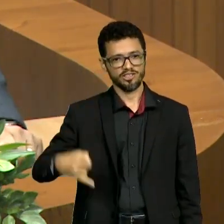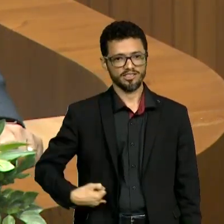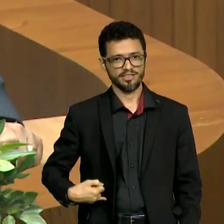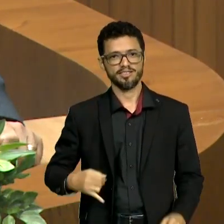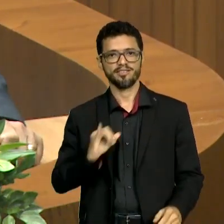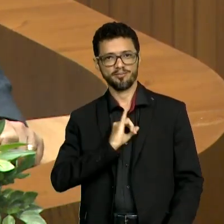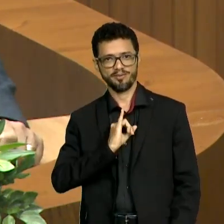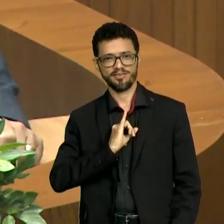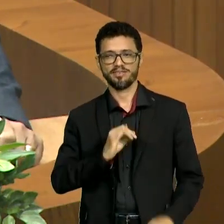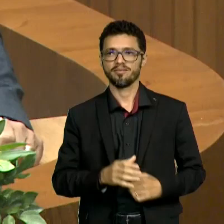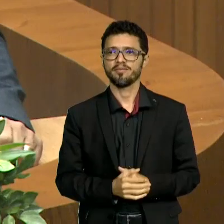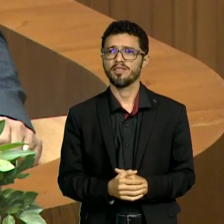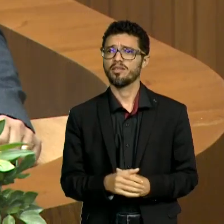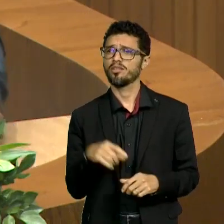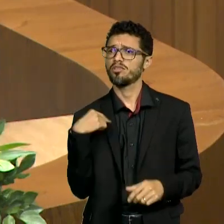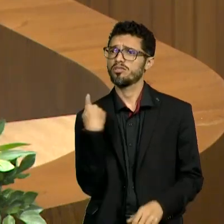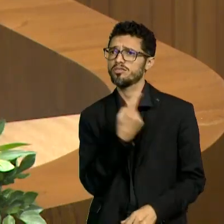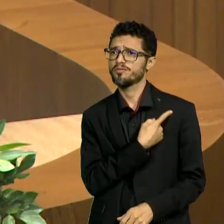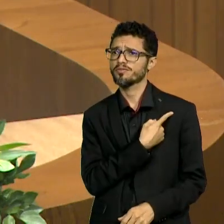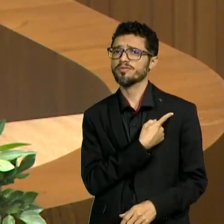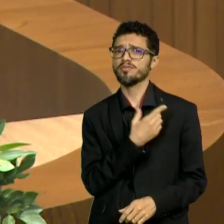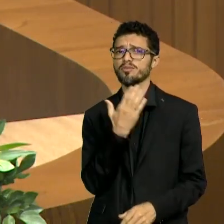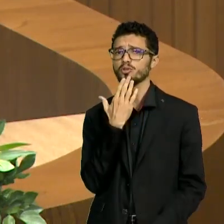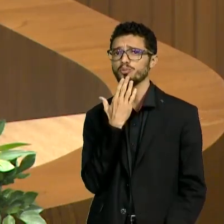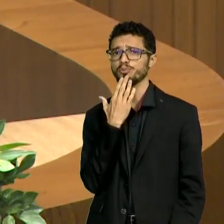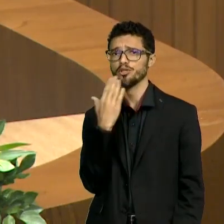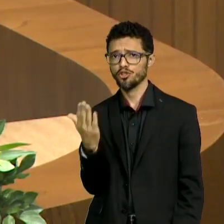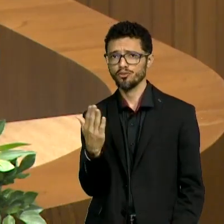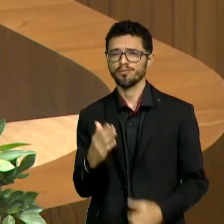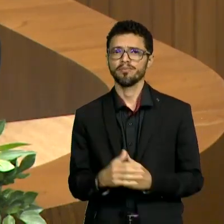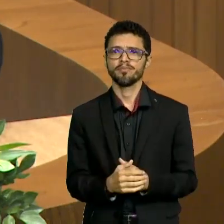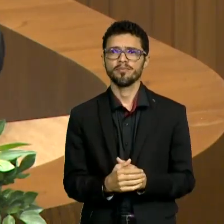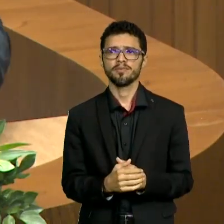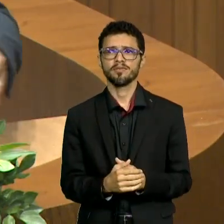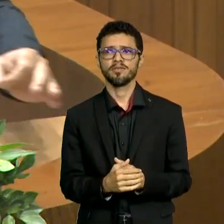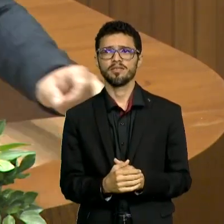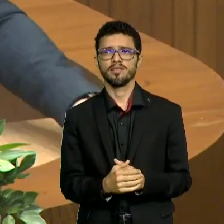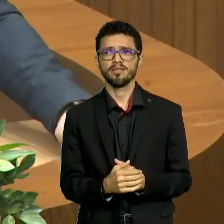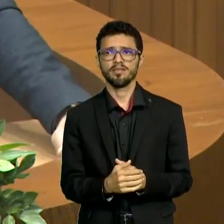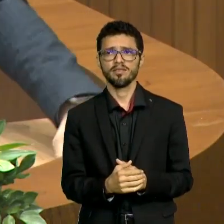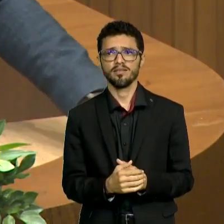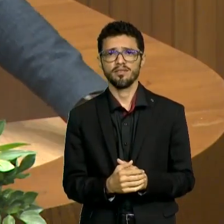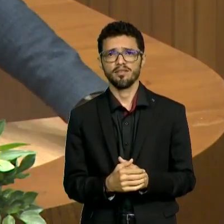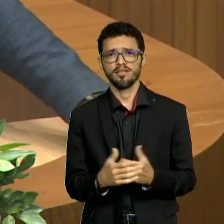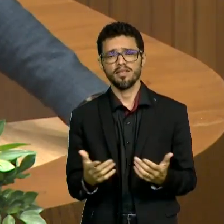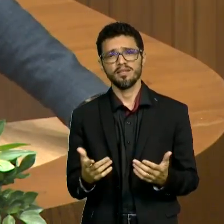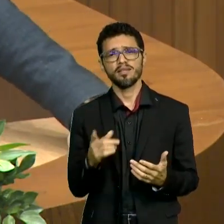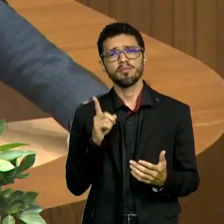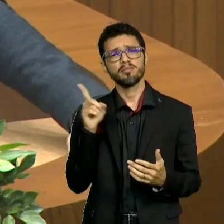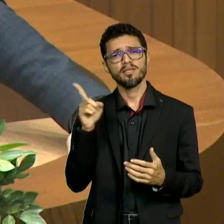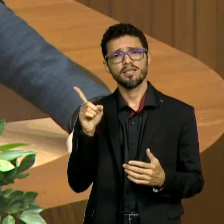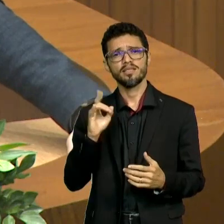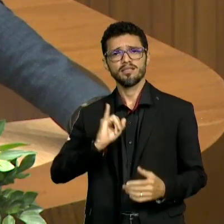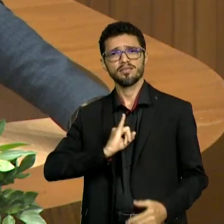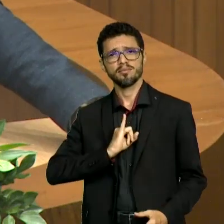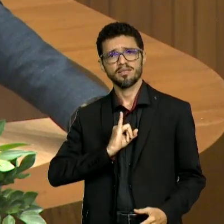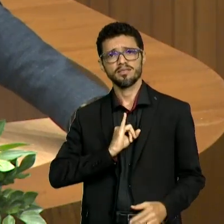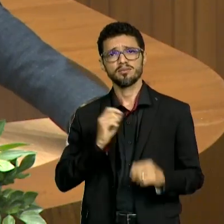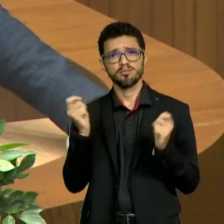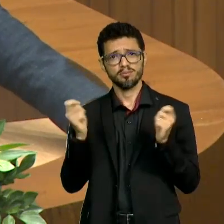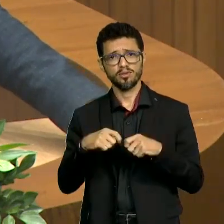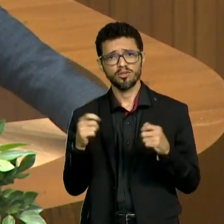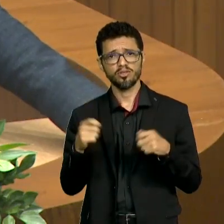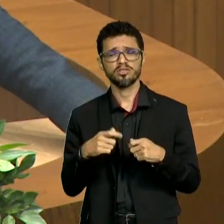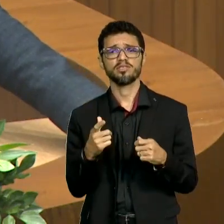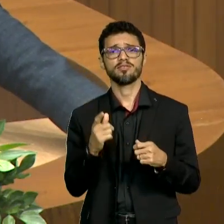de um pedido qual fizemos para a nossa querida cidade de Imperatriz ser pautada aqui na Assembleia, que é o pedido